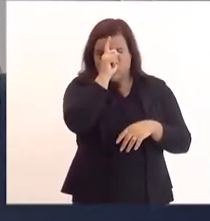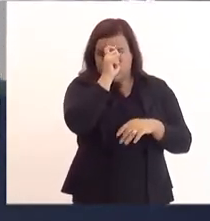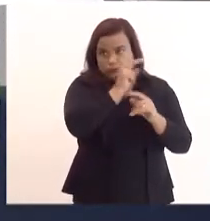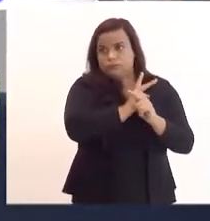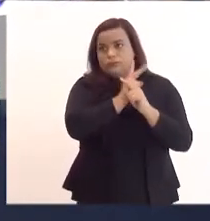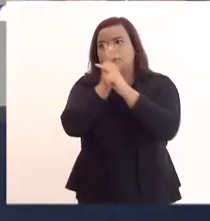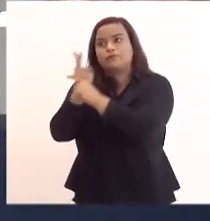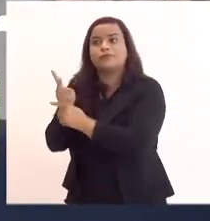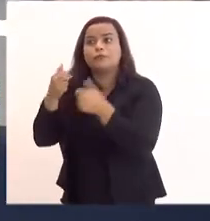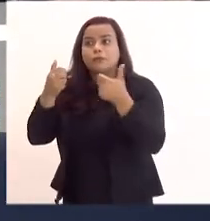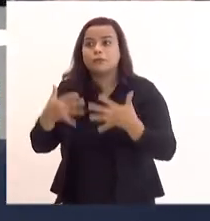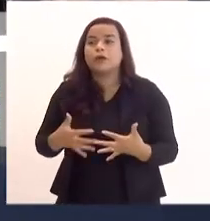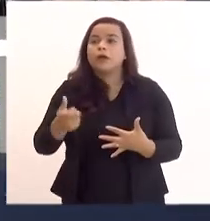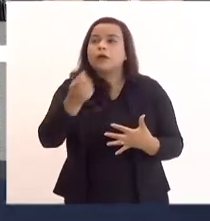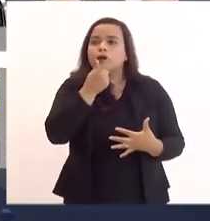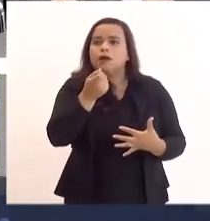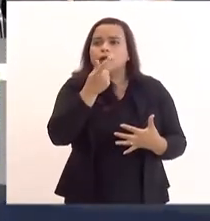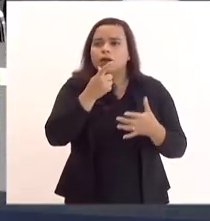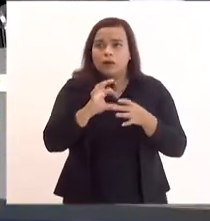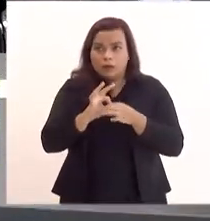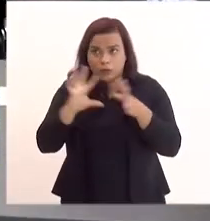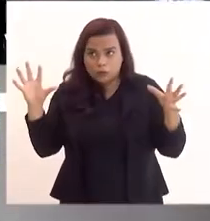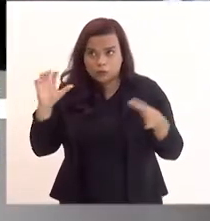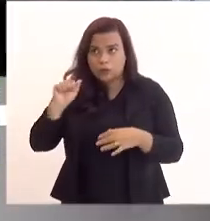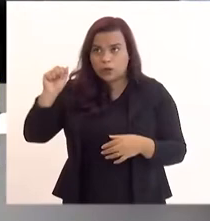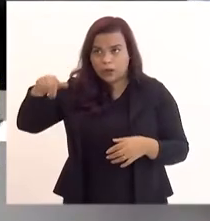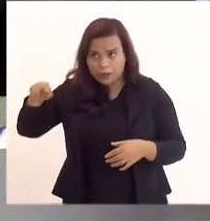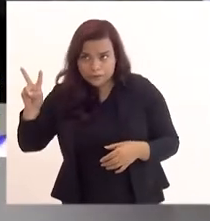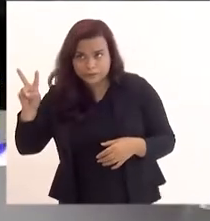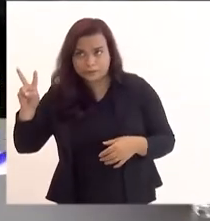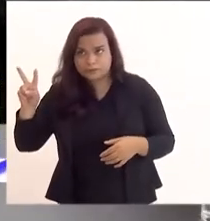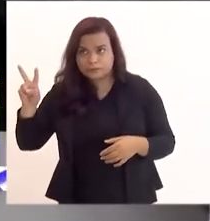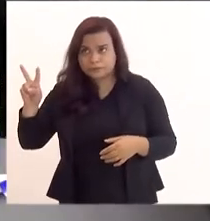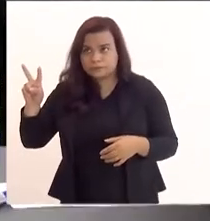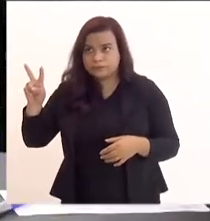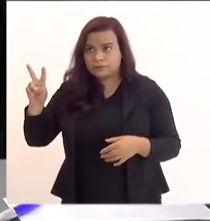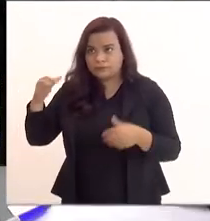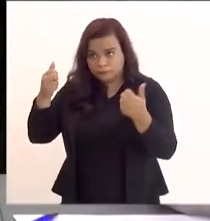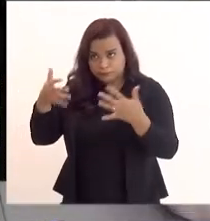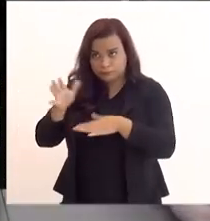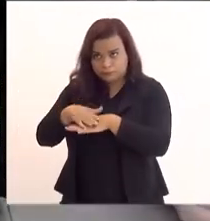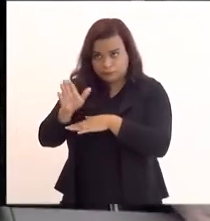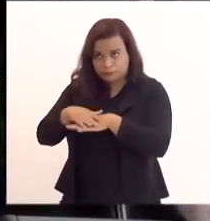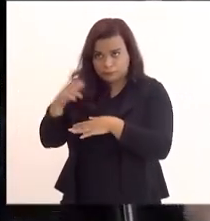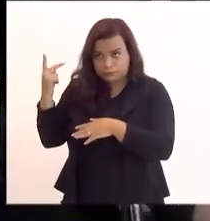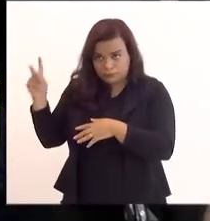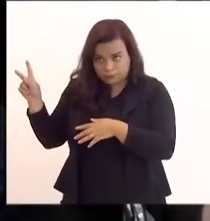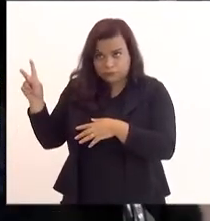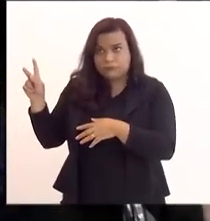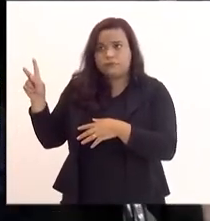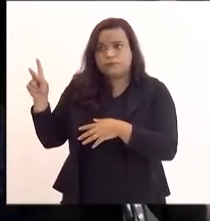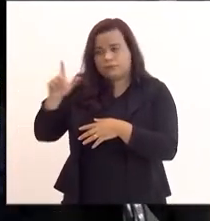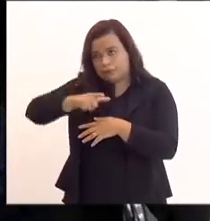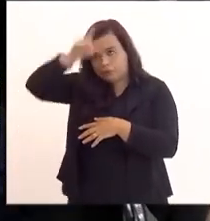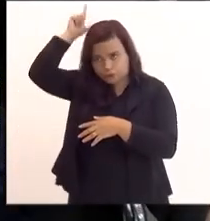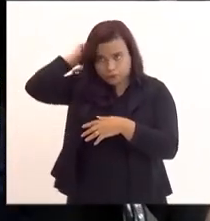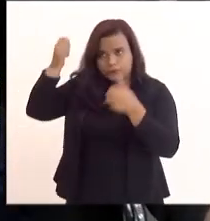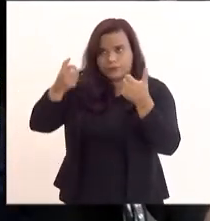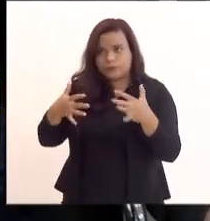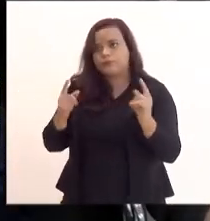determinado medicamento autorizado pela Anvisa, aquilo que o deputado Luiz Paulo falou anteriormente, ele passou a ter